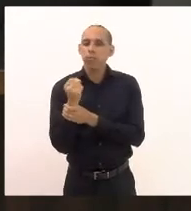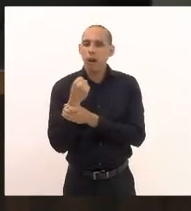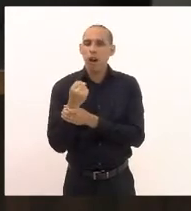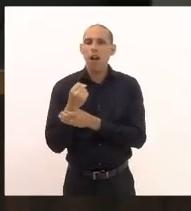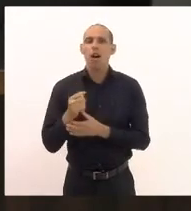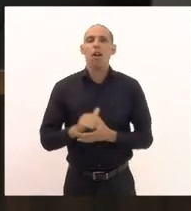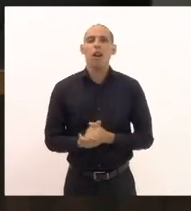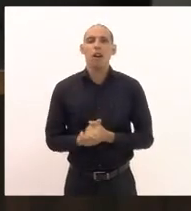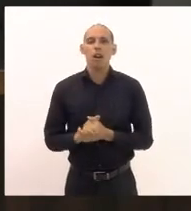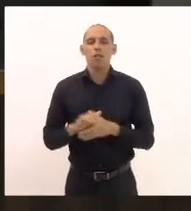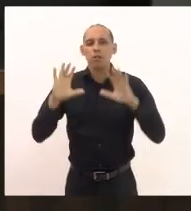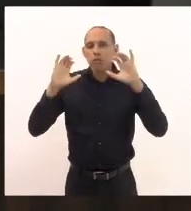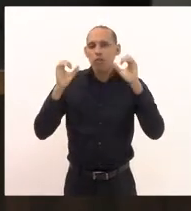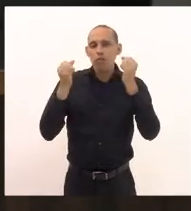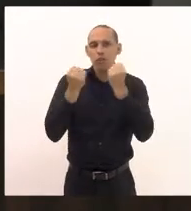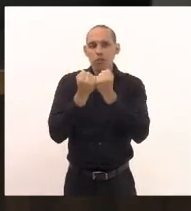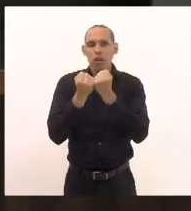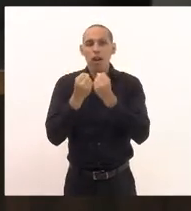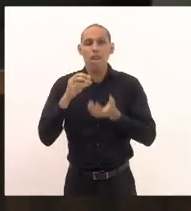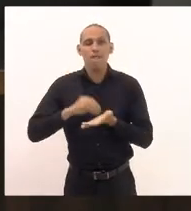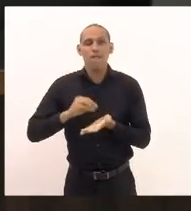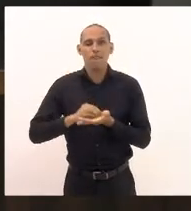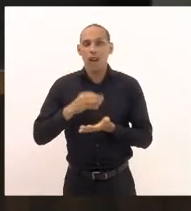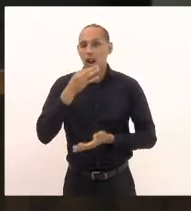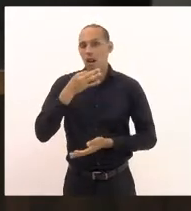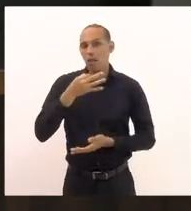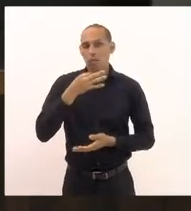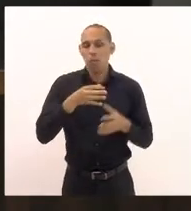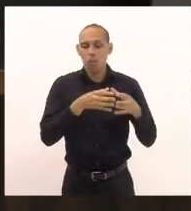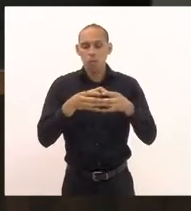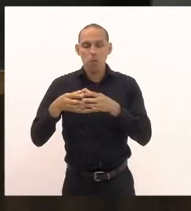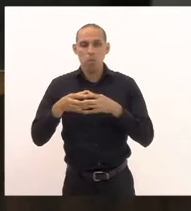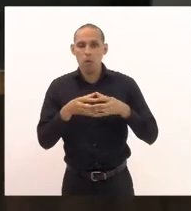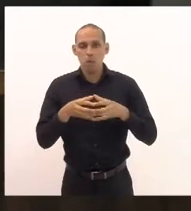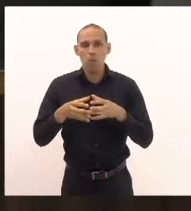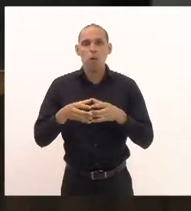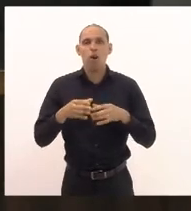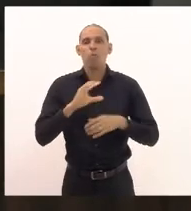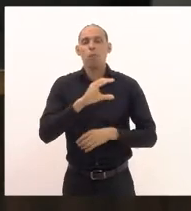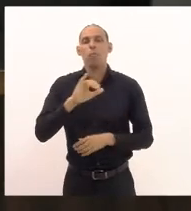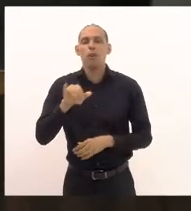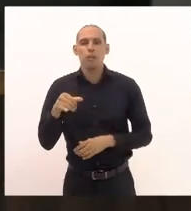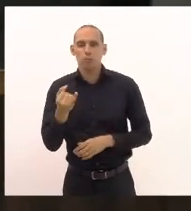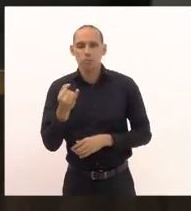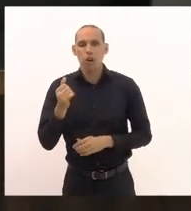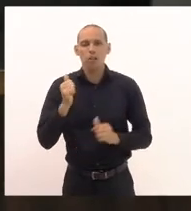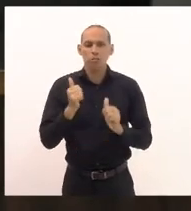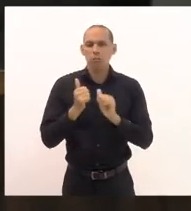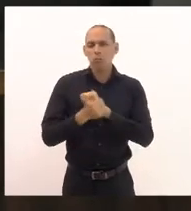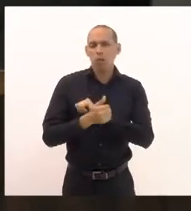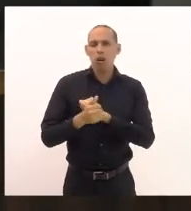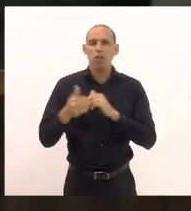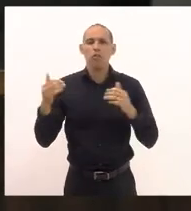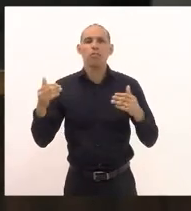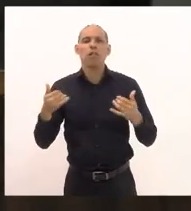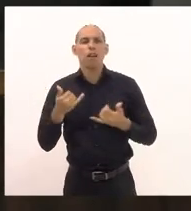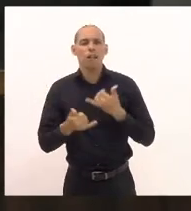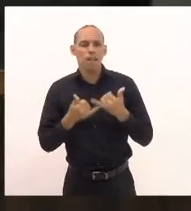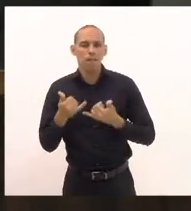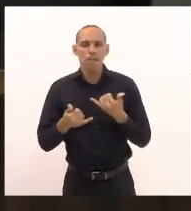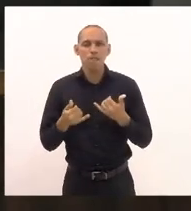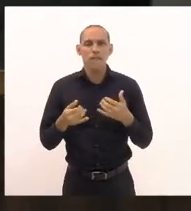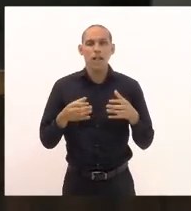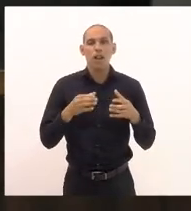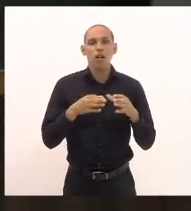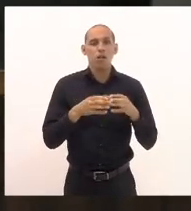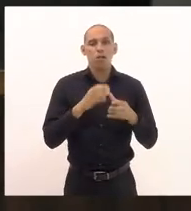Estado do Rio de Janeiro. Pendente de pareceres das comissões de Constituição e Justiça, de Cultura, Esporte e Lazer, de Assuntos Municipais e Desenvolvimento Regional. Para emitir parecer pela Comissão de